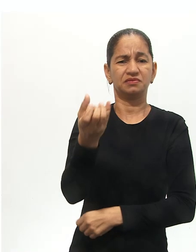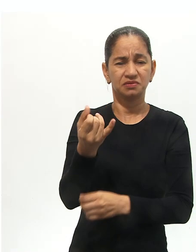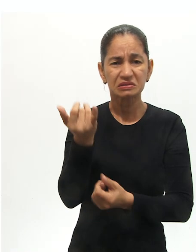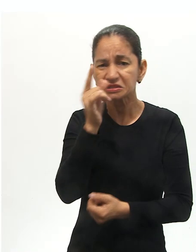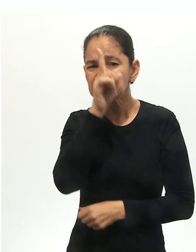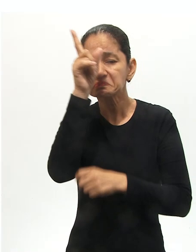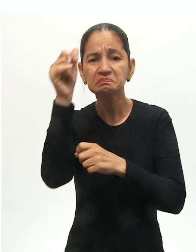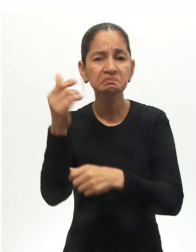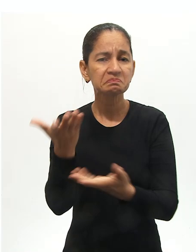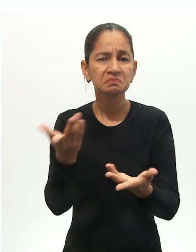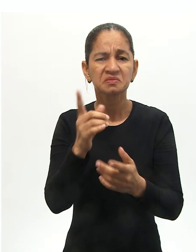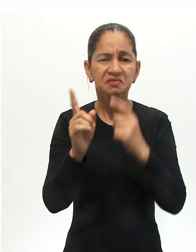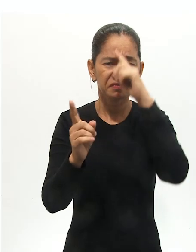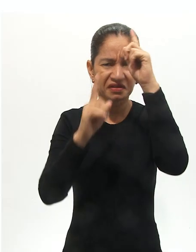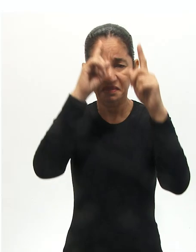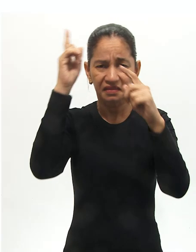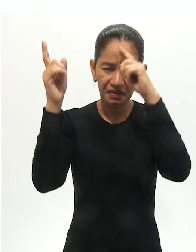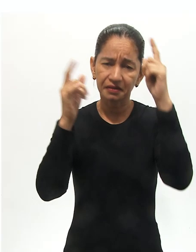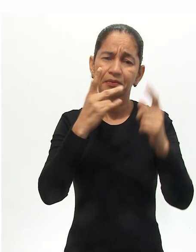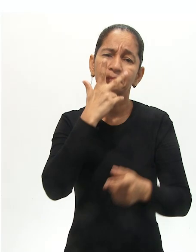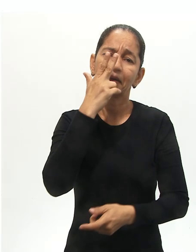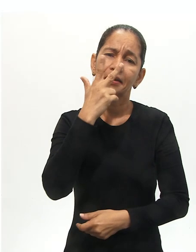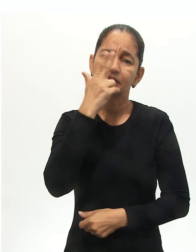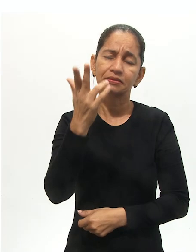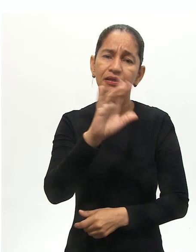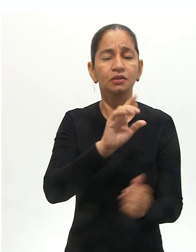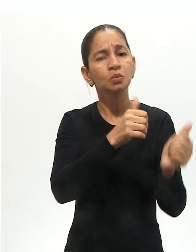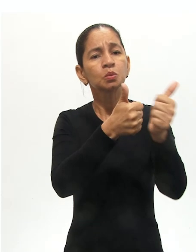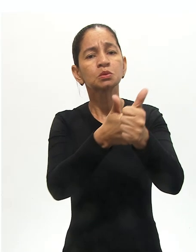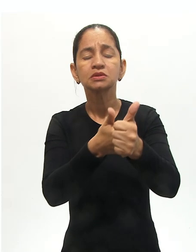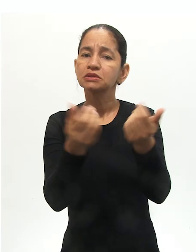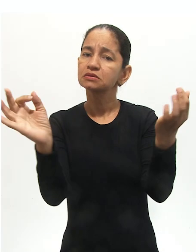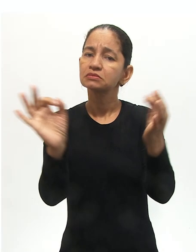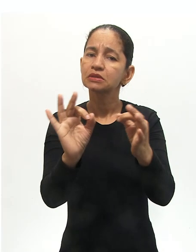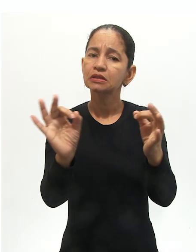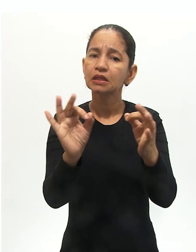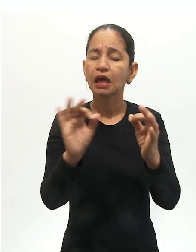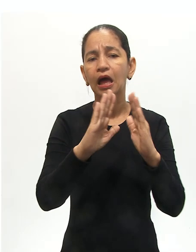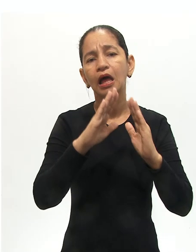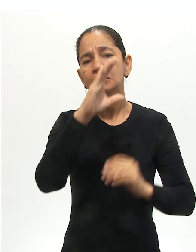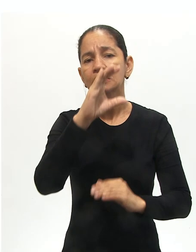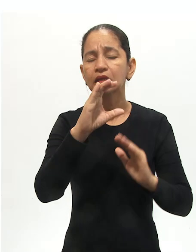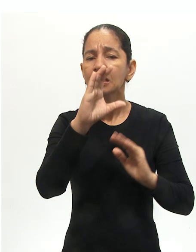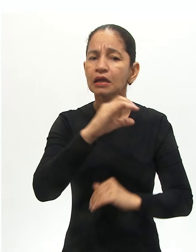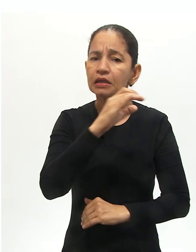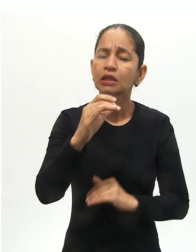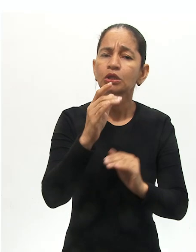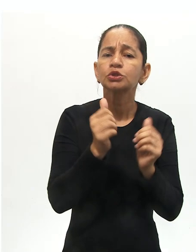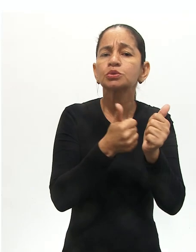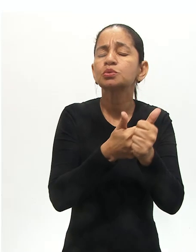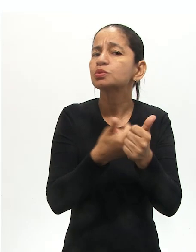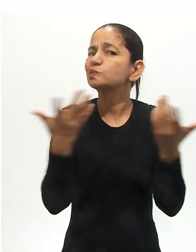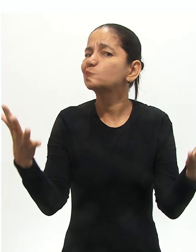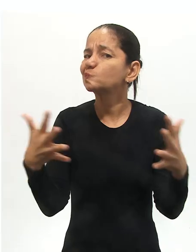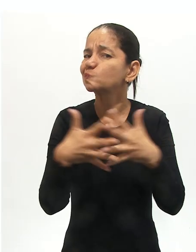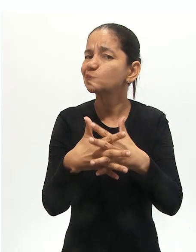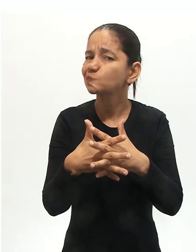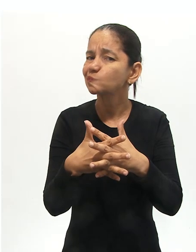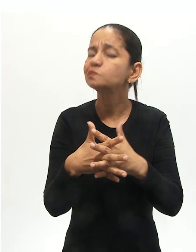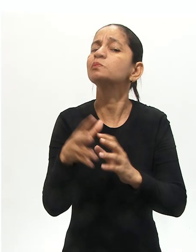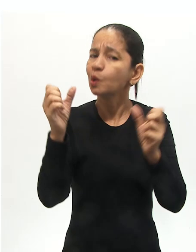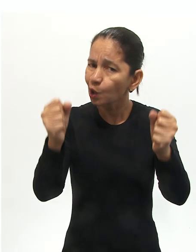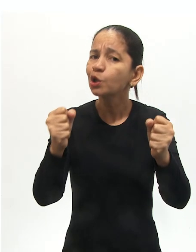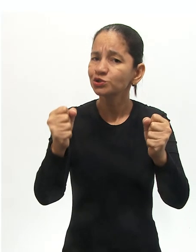modernismo agnóstico, ou seja, de não seguir mais os princípios da Igreja e confundir o